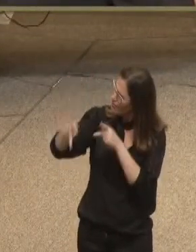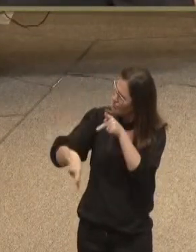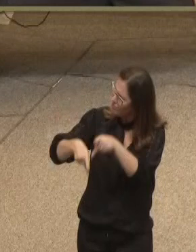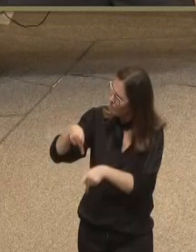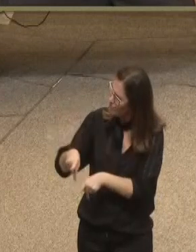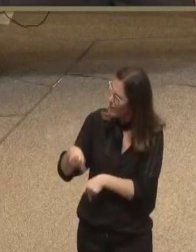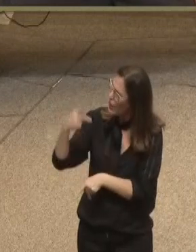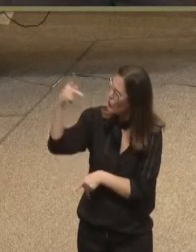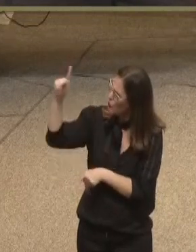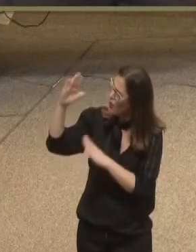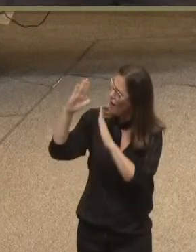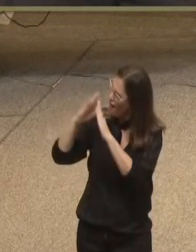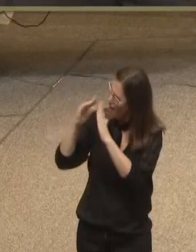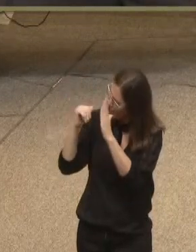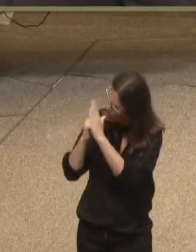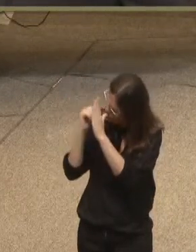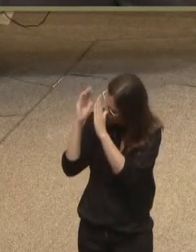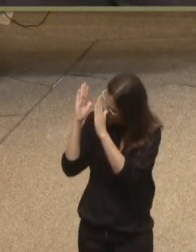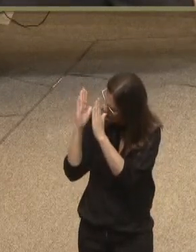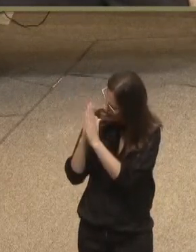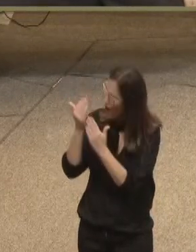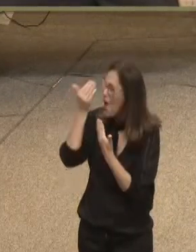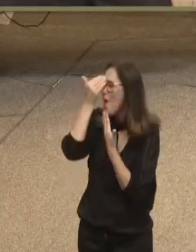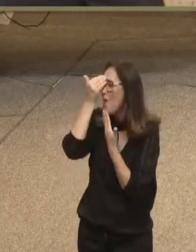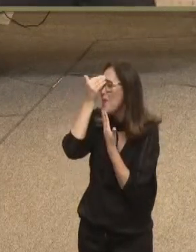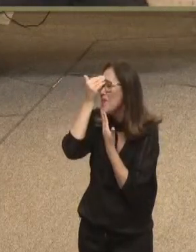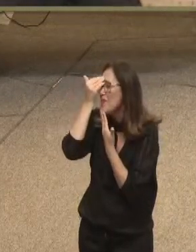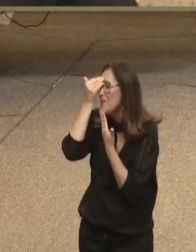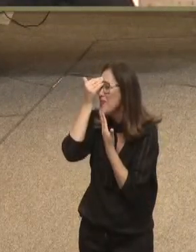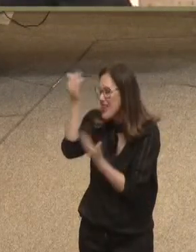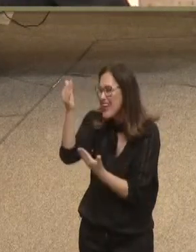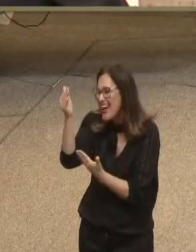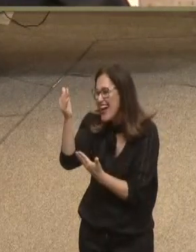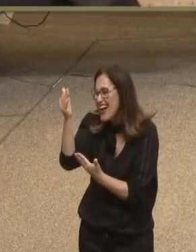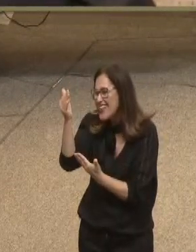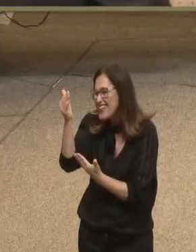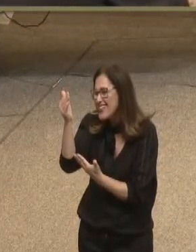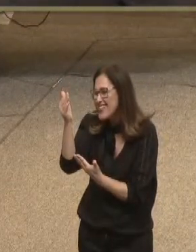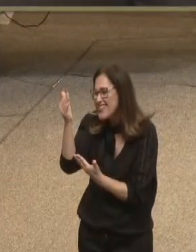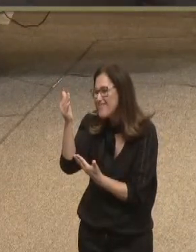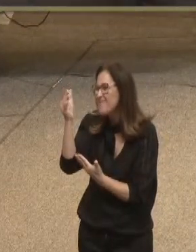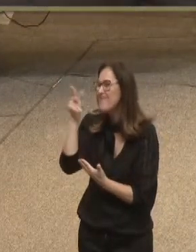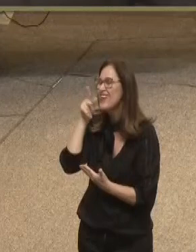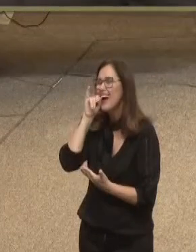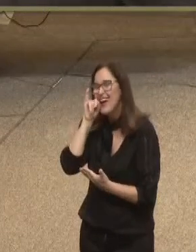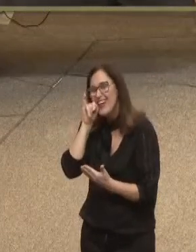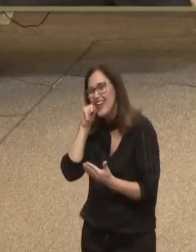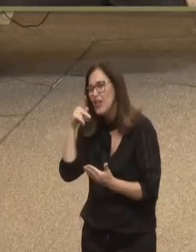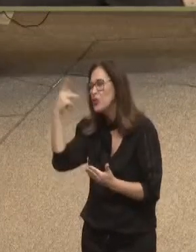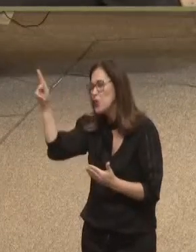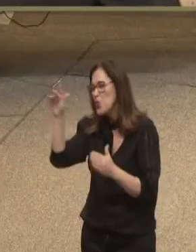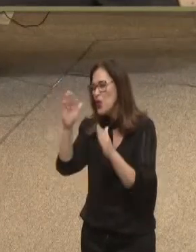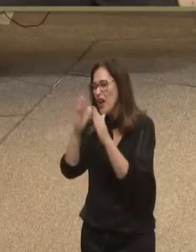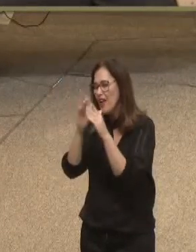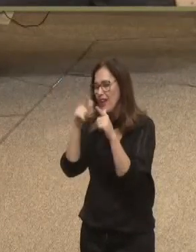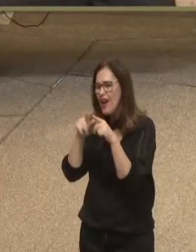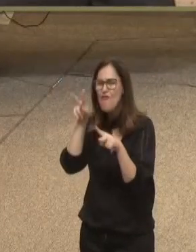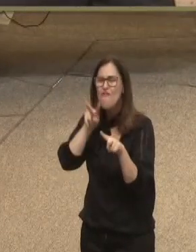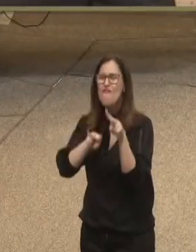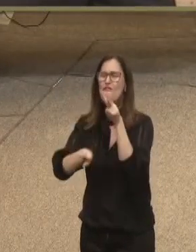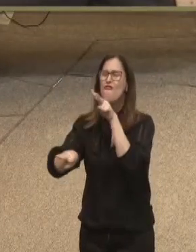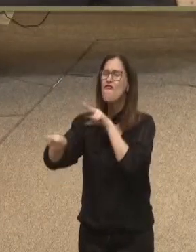à Tua casa de oração. Muito obrigada, Senhor, porque a Tua igreja aqui está reunida, presenciando,